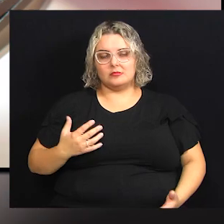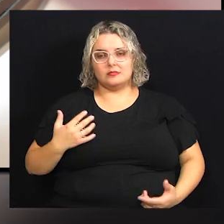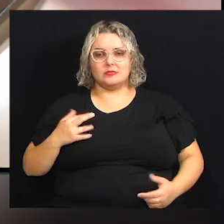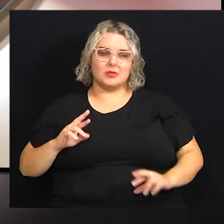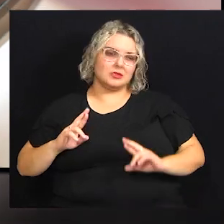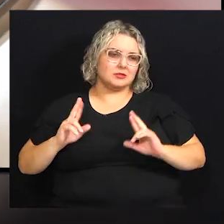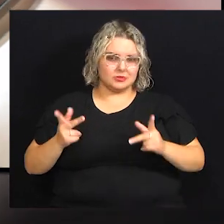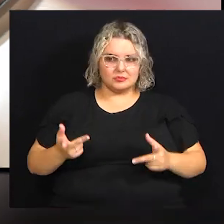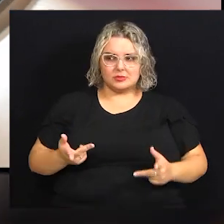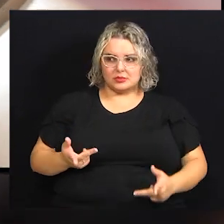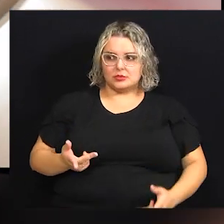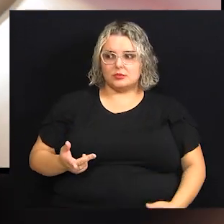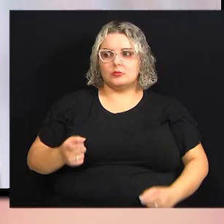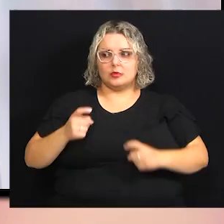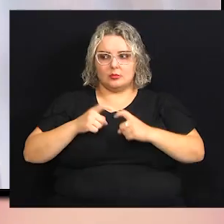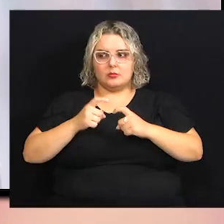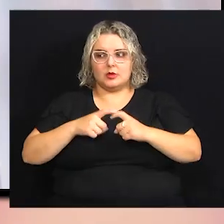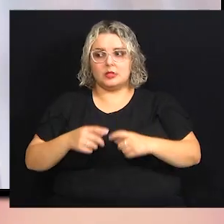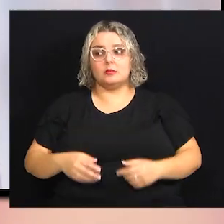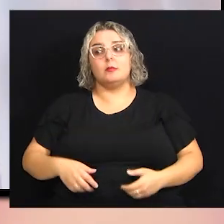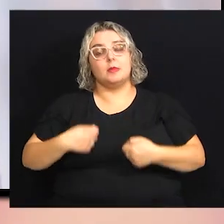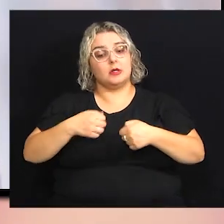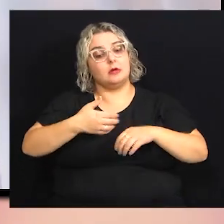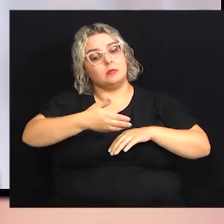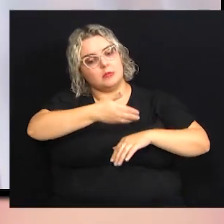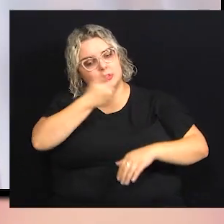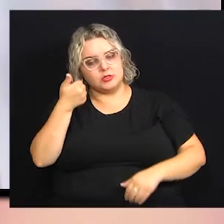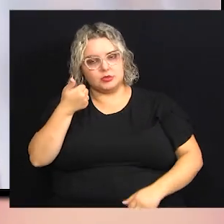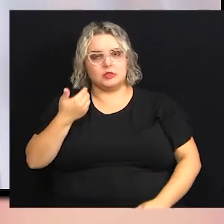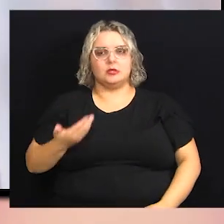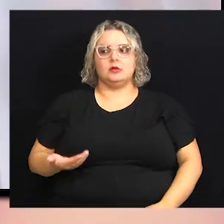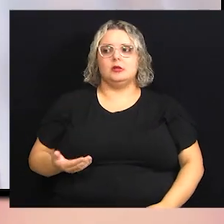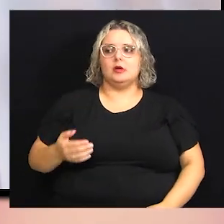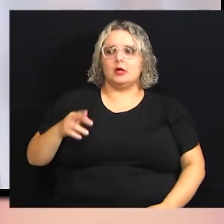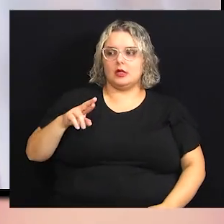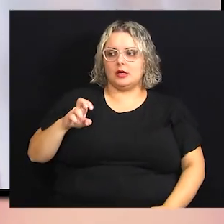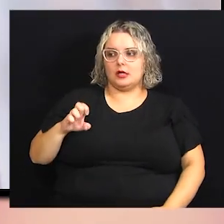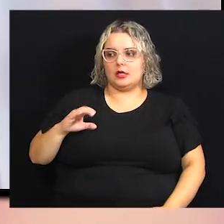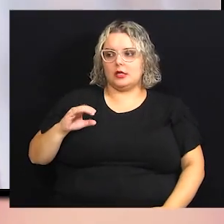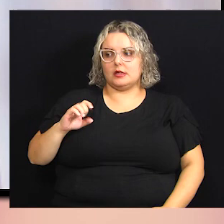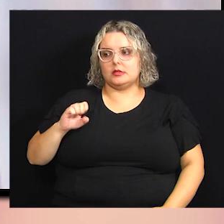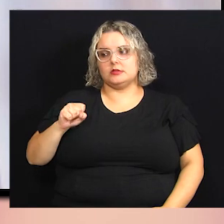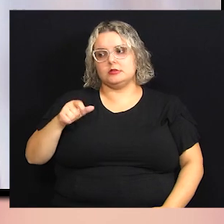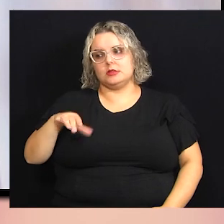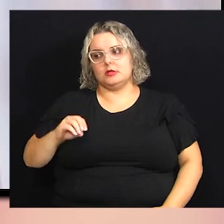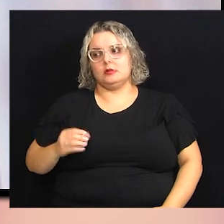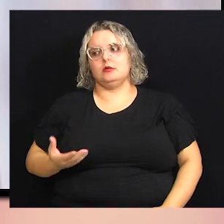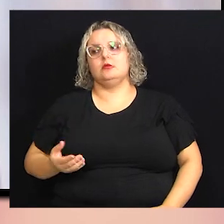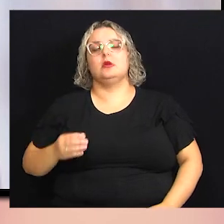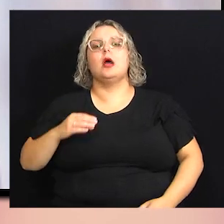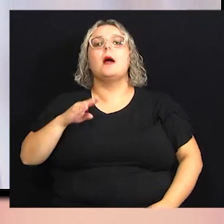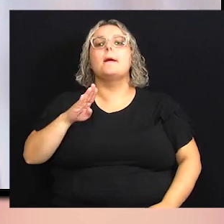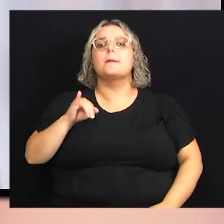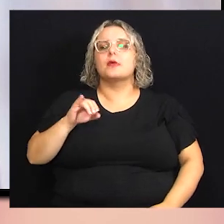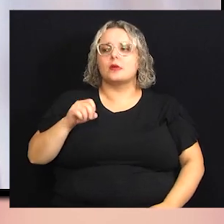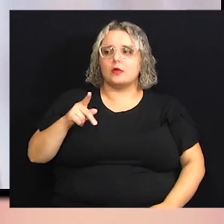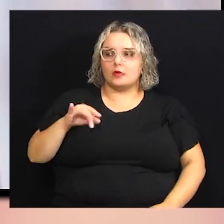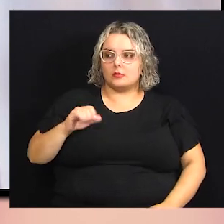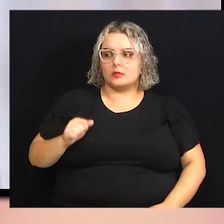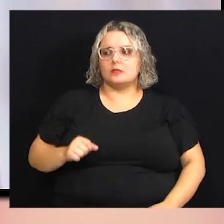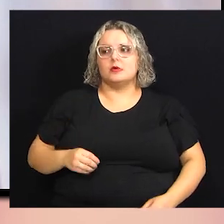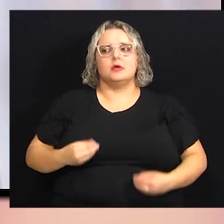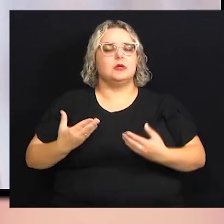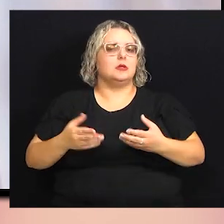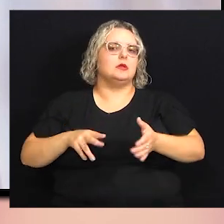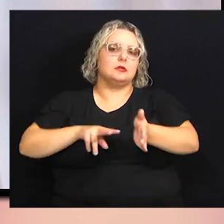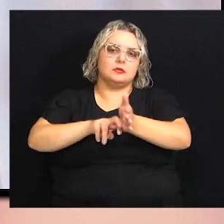para paciente ou para médico, essa lesão ela deve ser retirada. E é a ressecção, né, a biópsia dessa lesão, que realmente vai